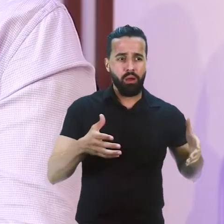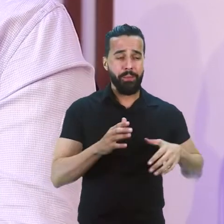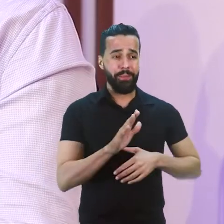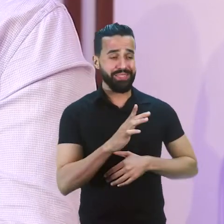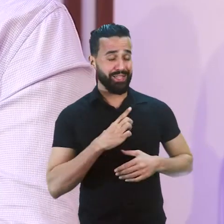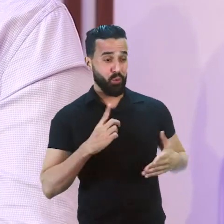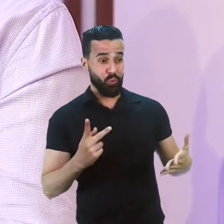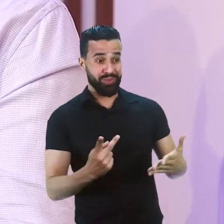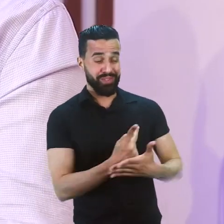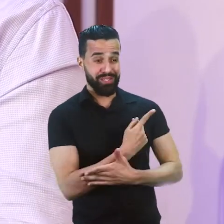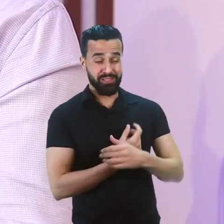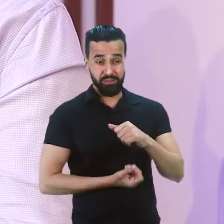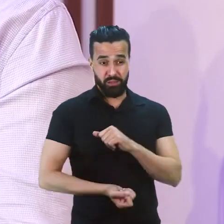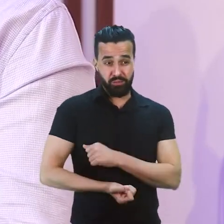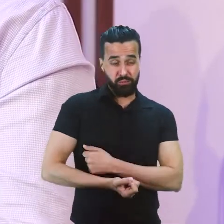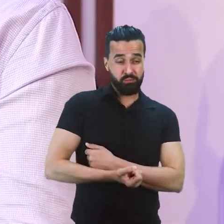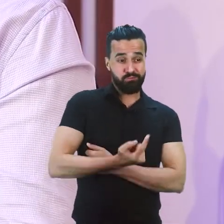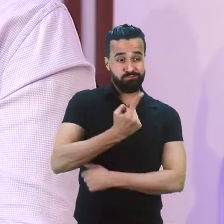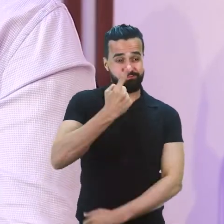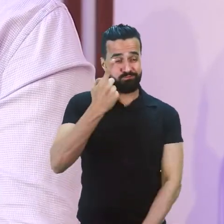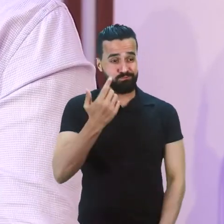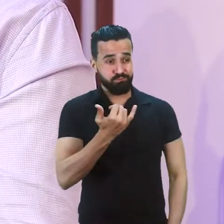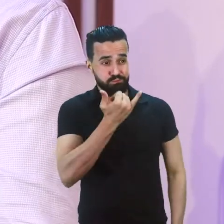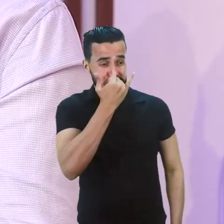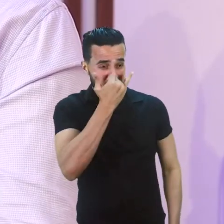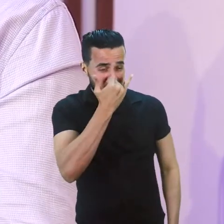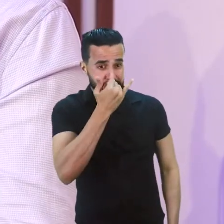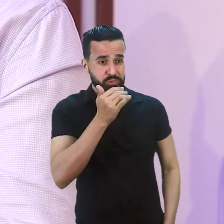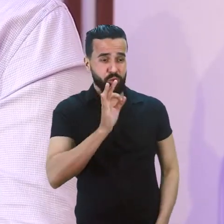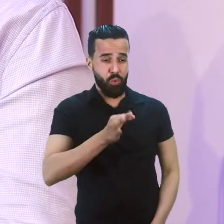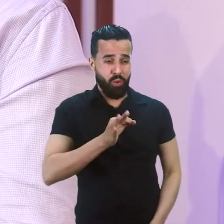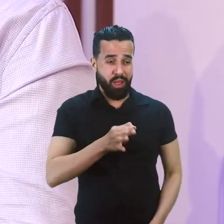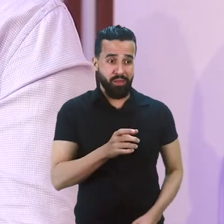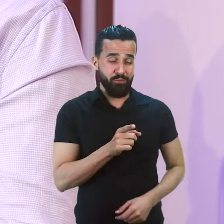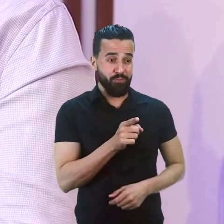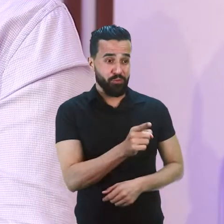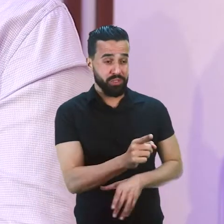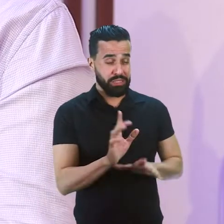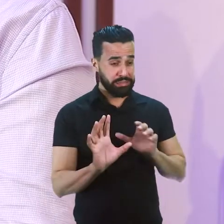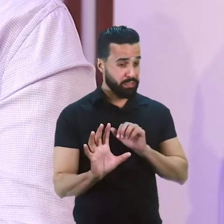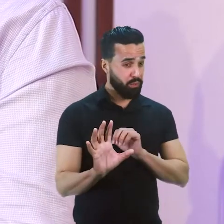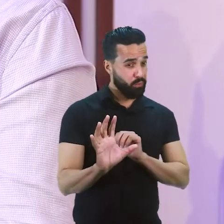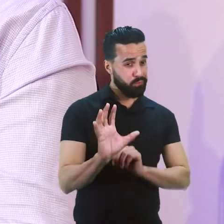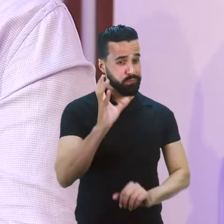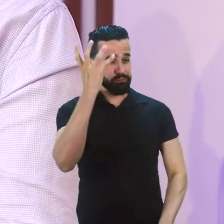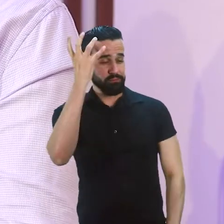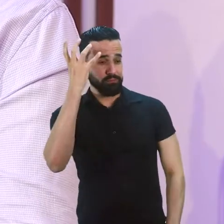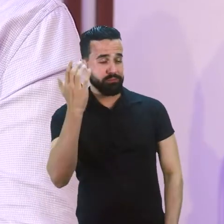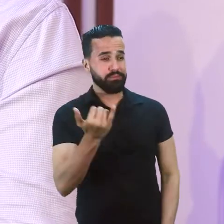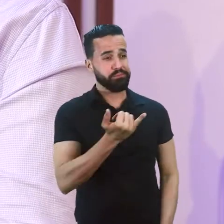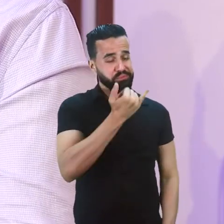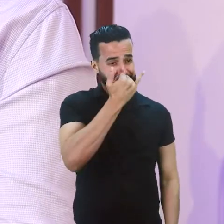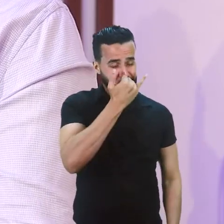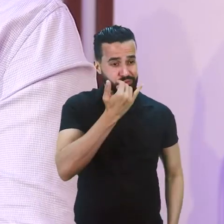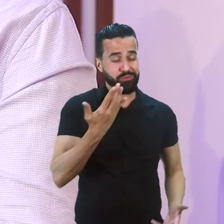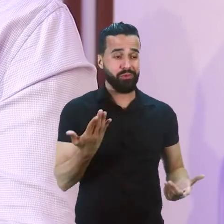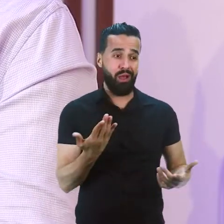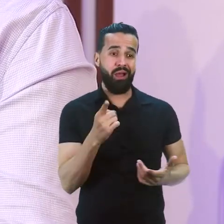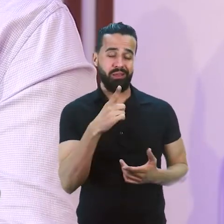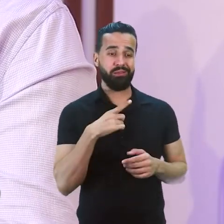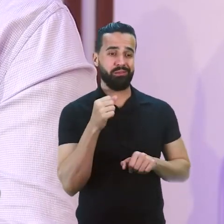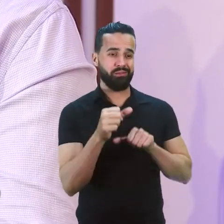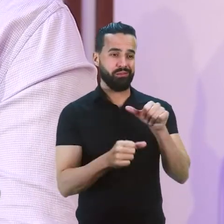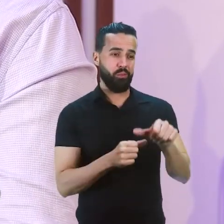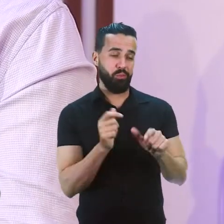um acidente que te coloca numa situação totalmente diferente, uma pessoa que passa a usar uma cadeira de